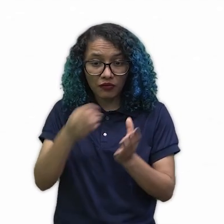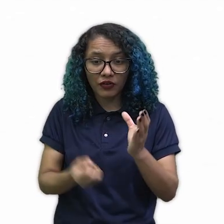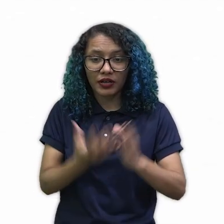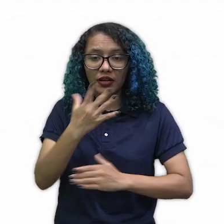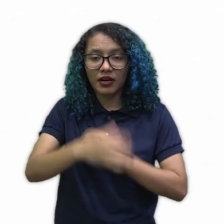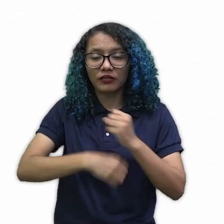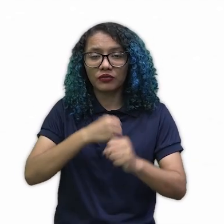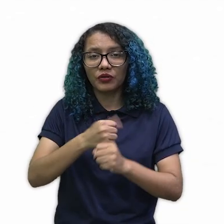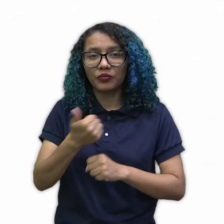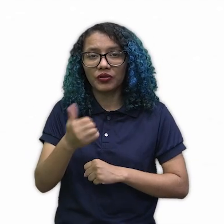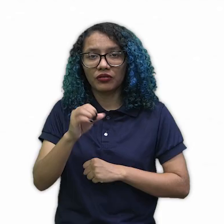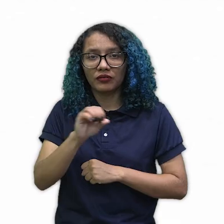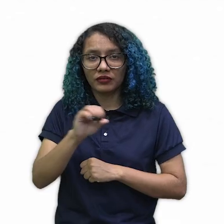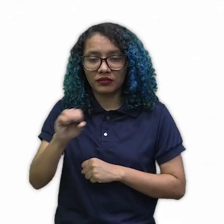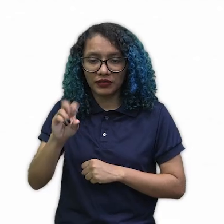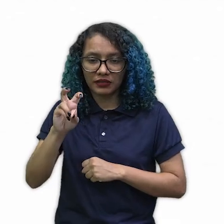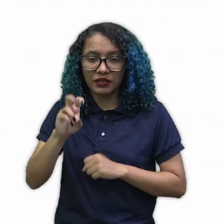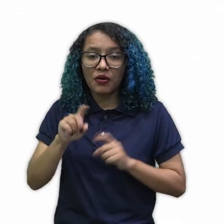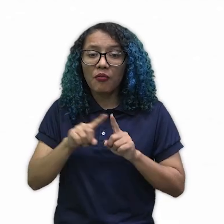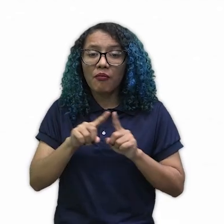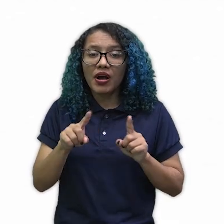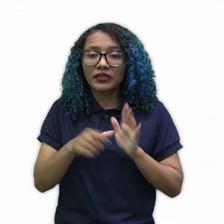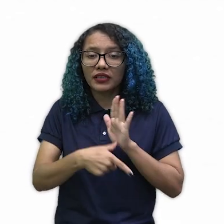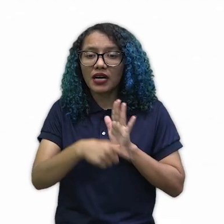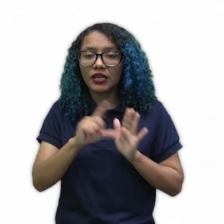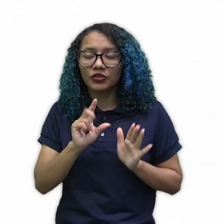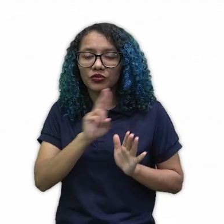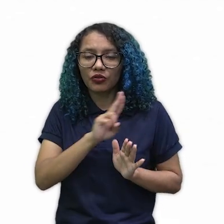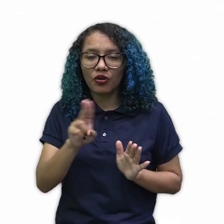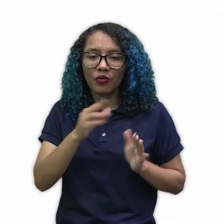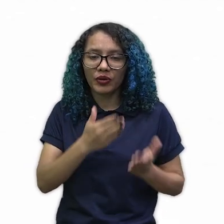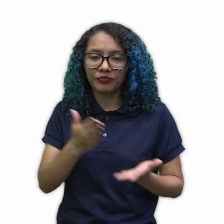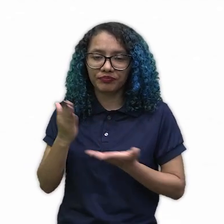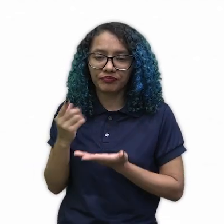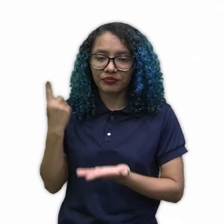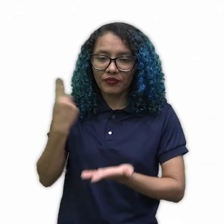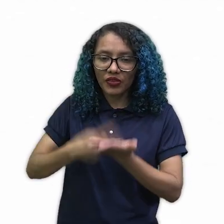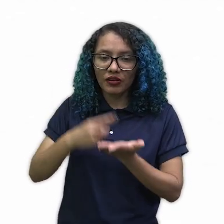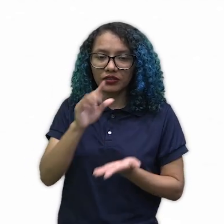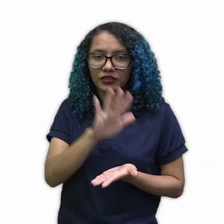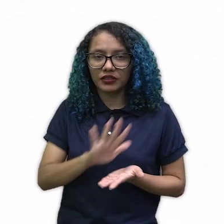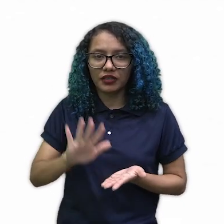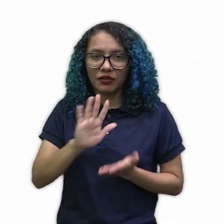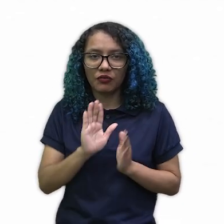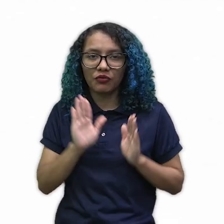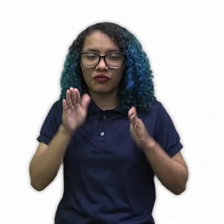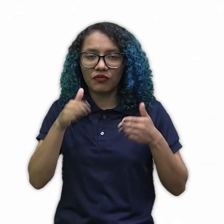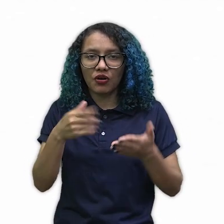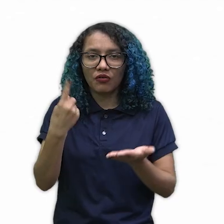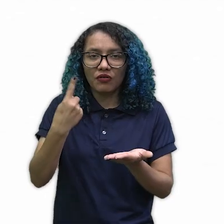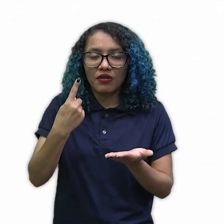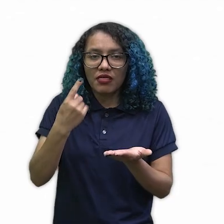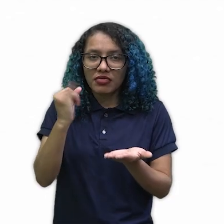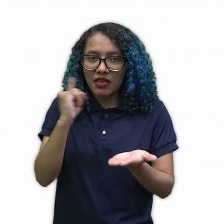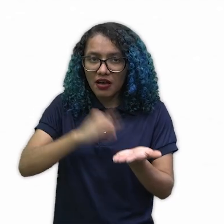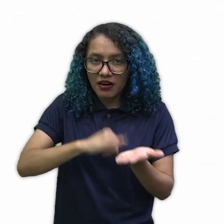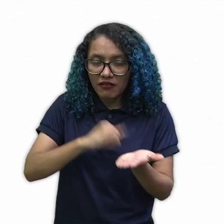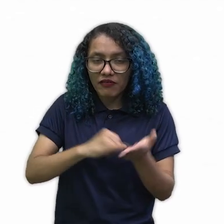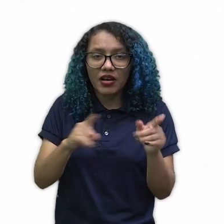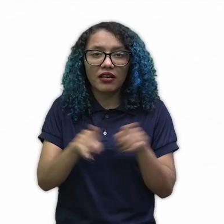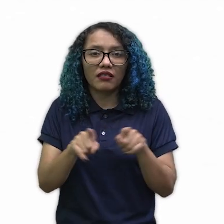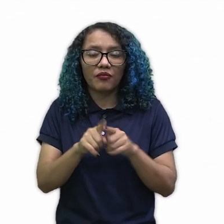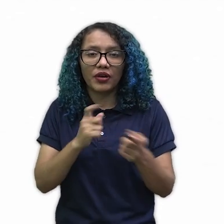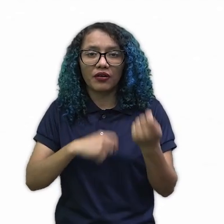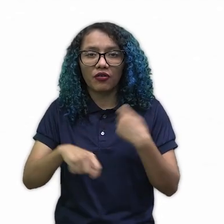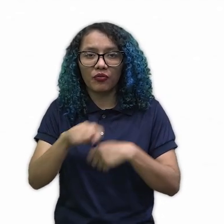1995, que antes era conhecido como o Acordo Geral sobre Tarifas